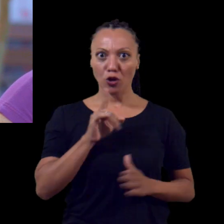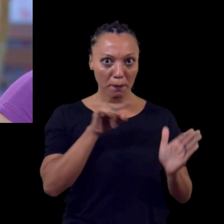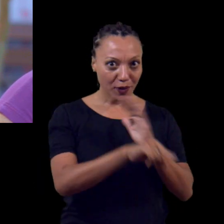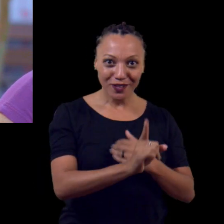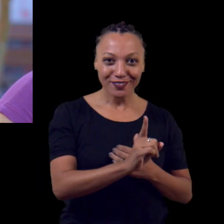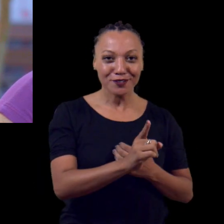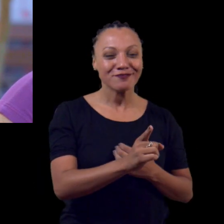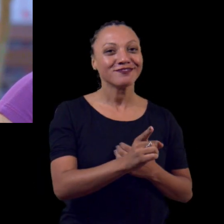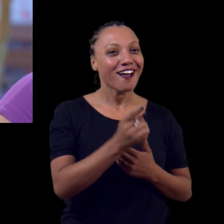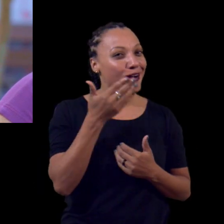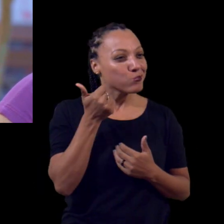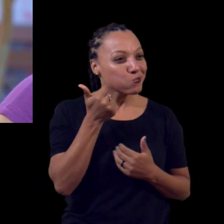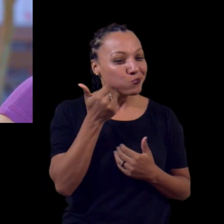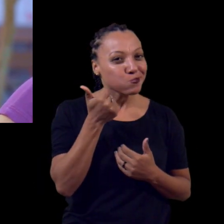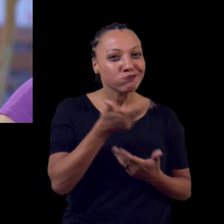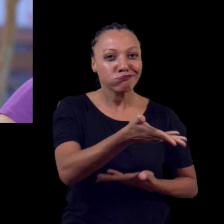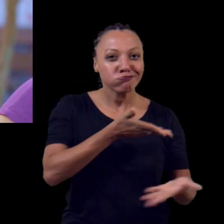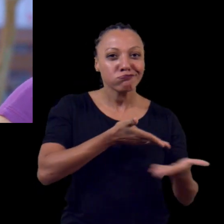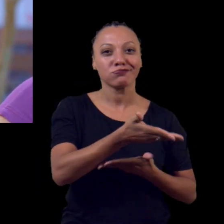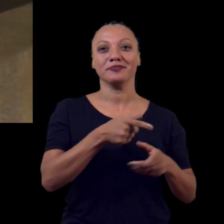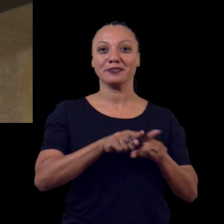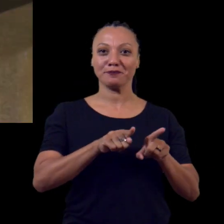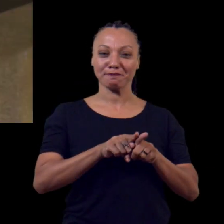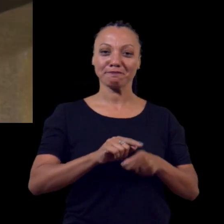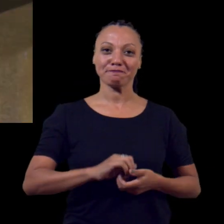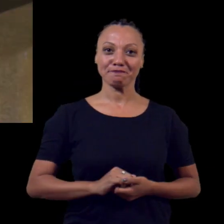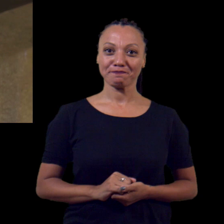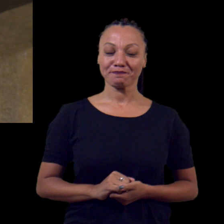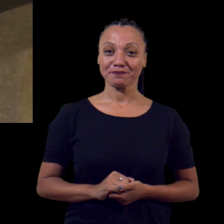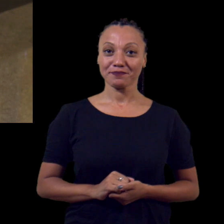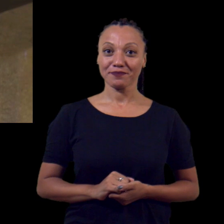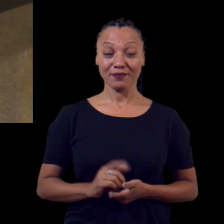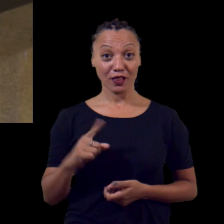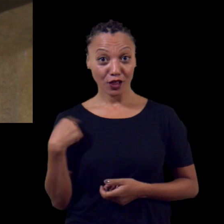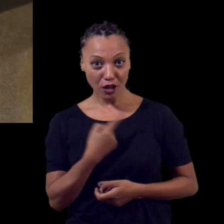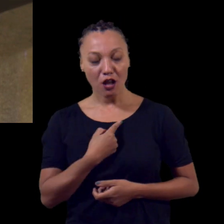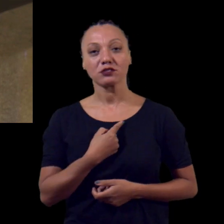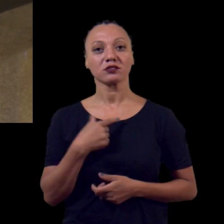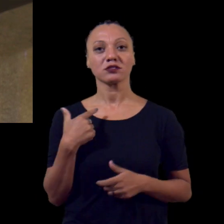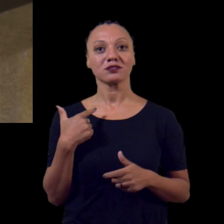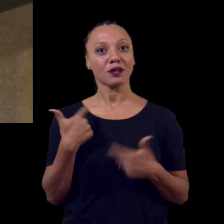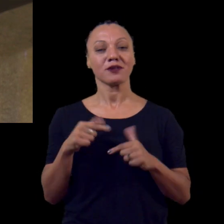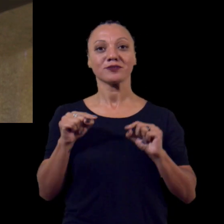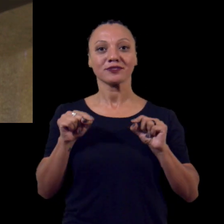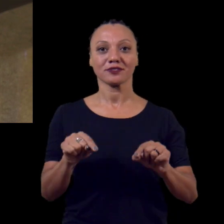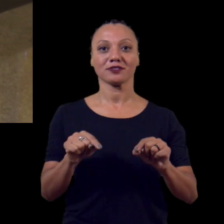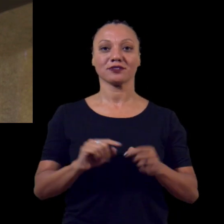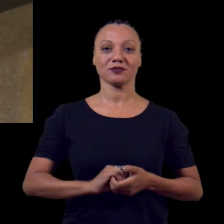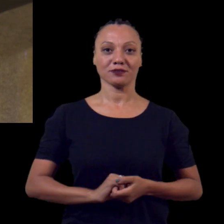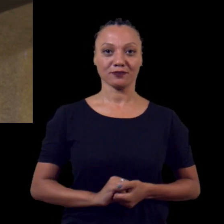E nós trabalhamos nisso. Foi divulgado recentemente uma pesquisa num